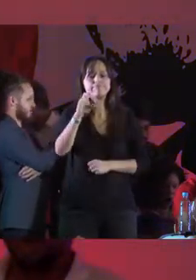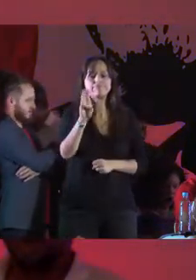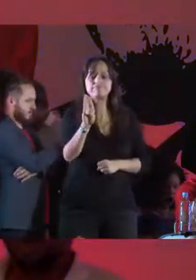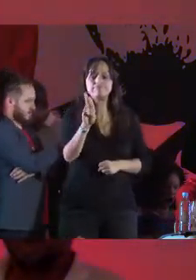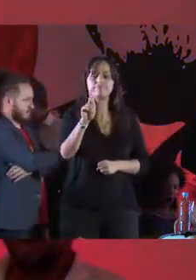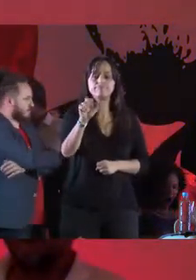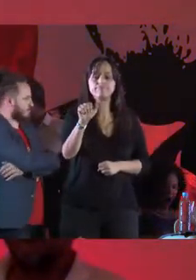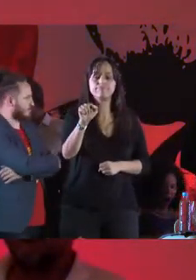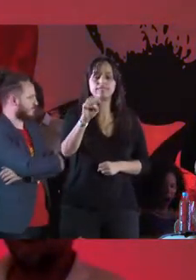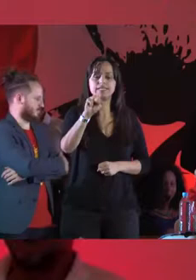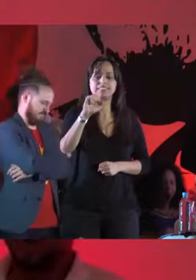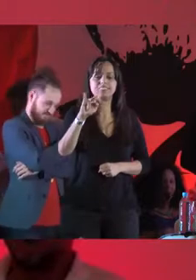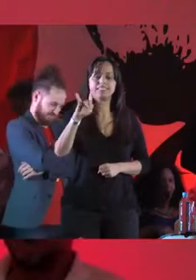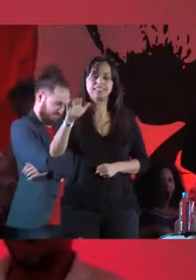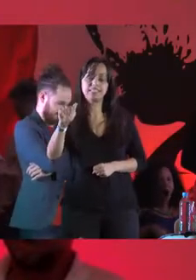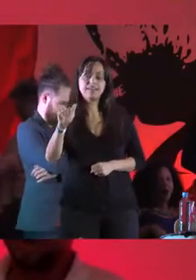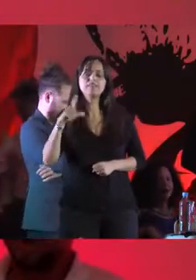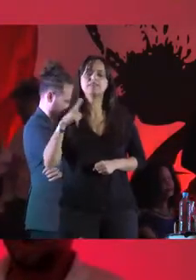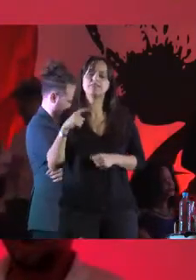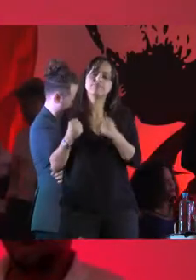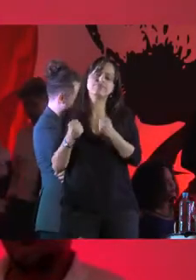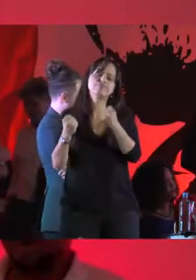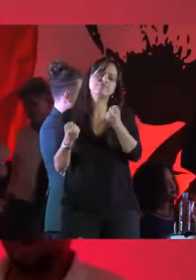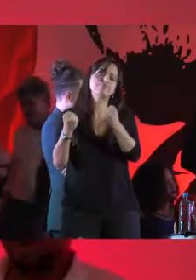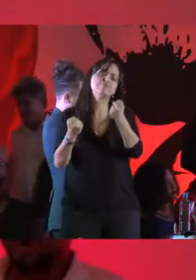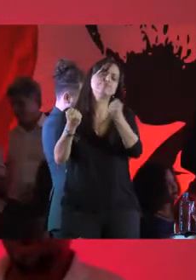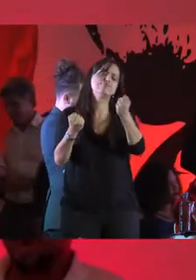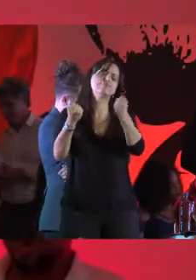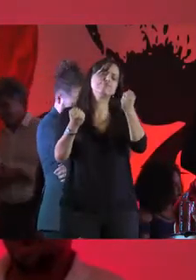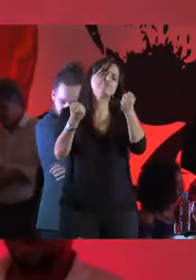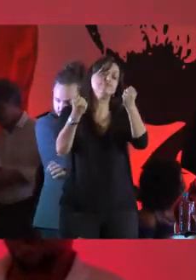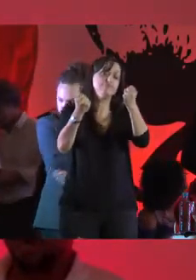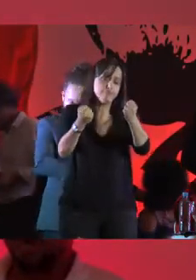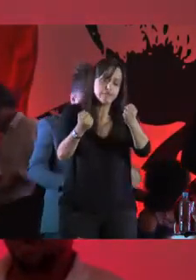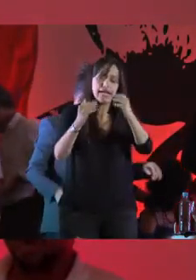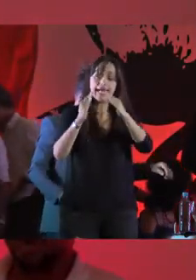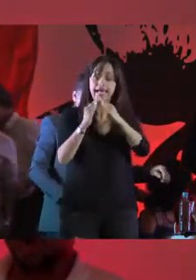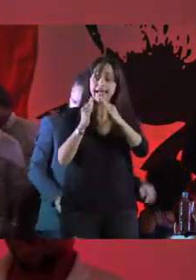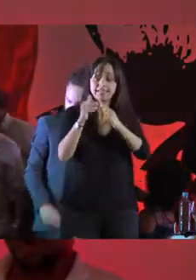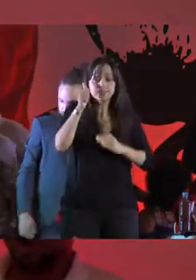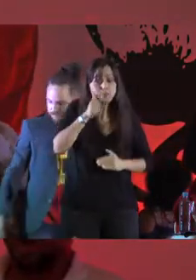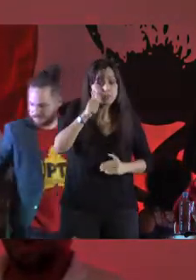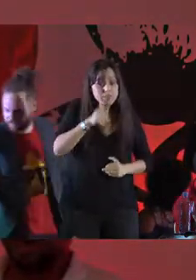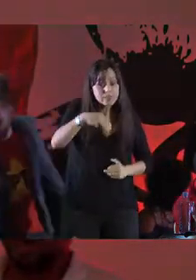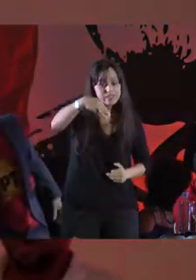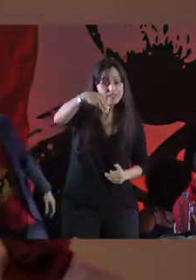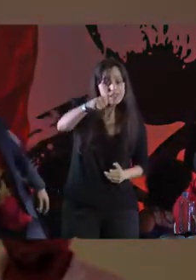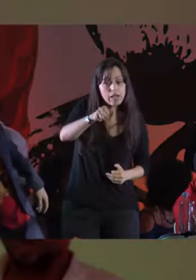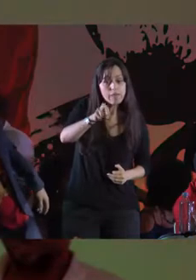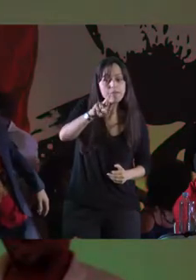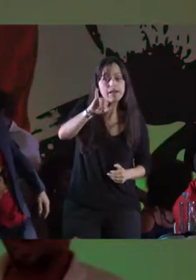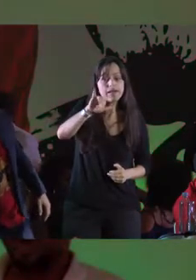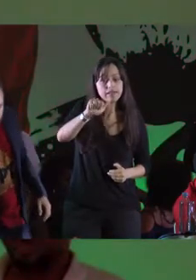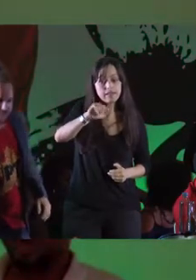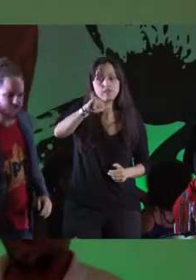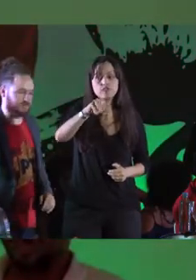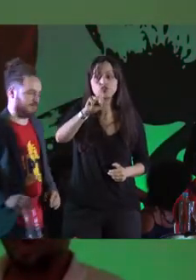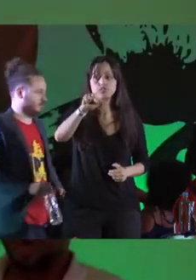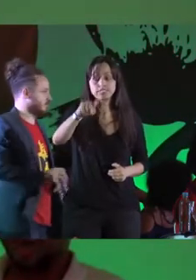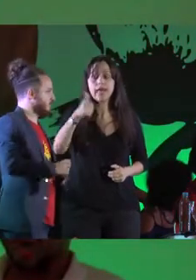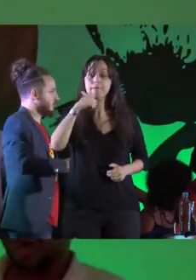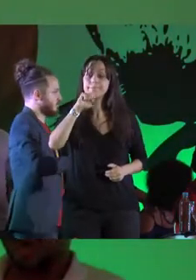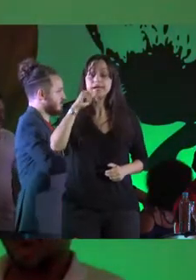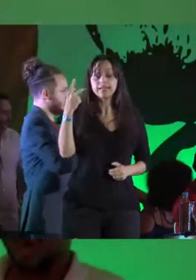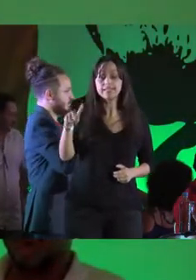essa região. E nós chegamos na casa da Maria José, a mãe dela me parece que era cega, e a mãe